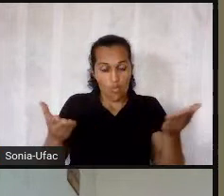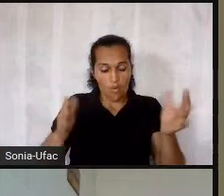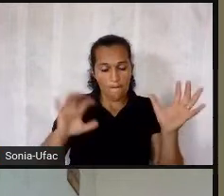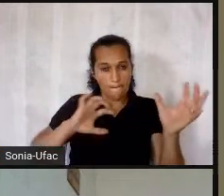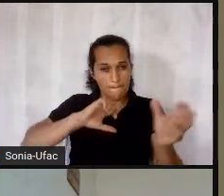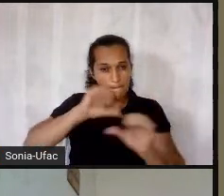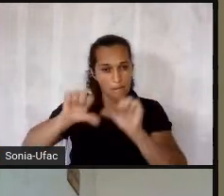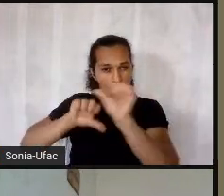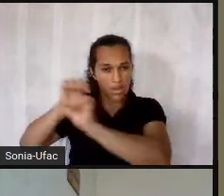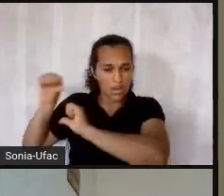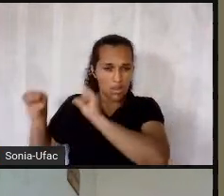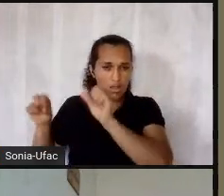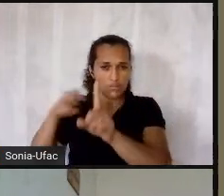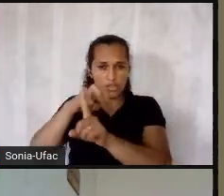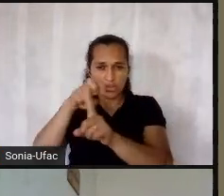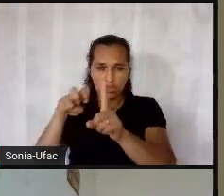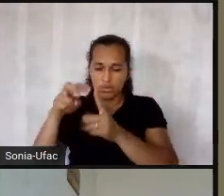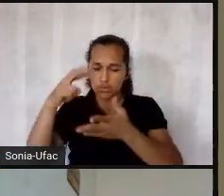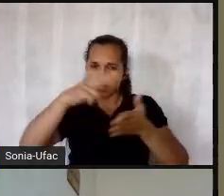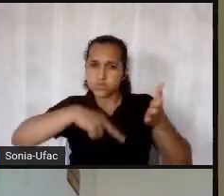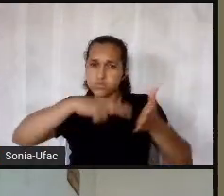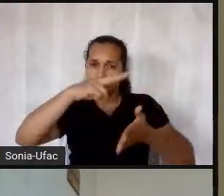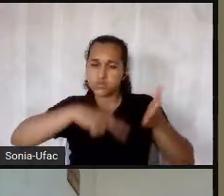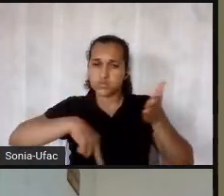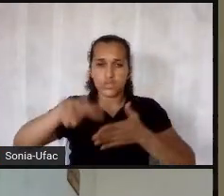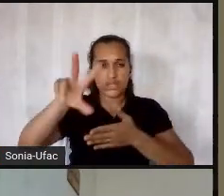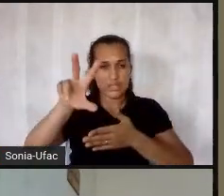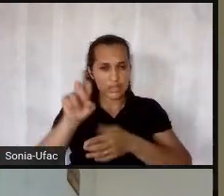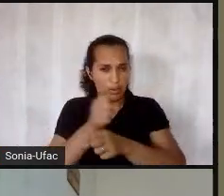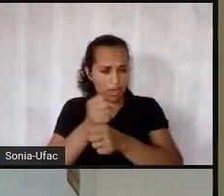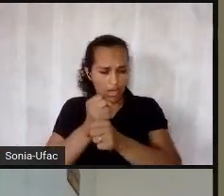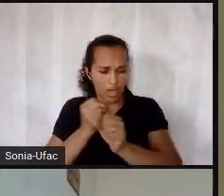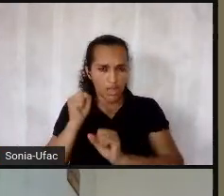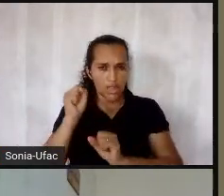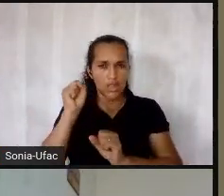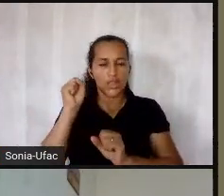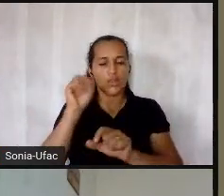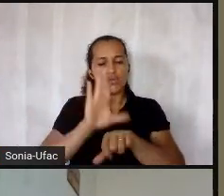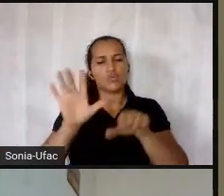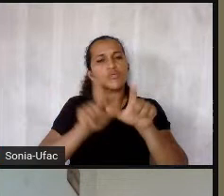perspectivas sobre leitura nos 50 anos do curso de letras da UFAC.